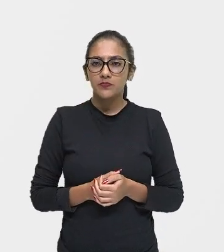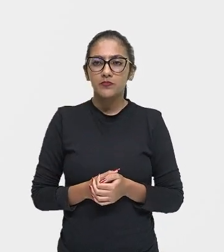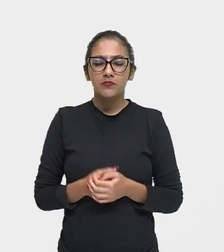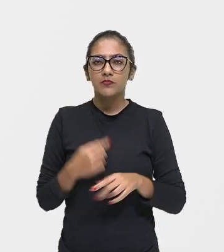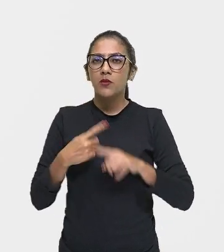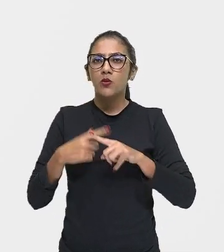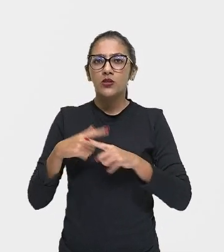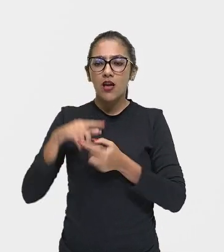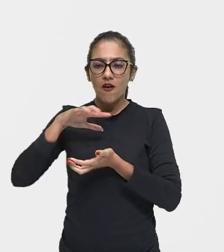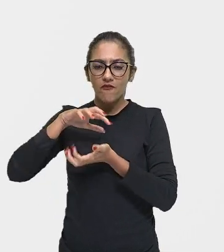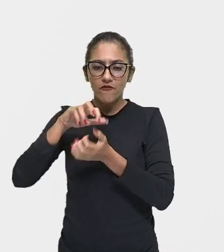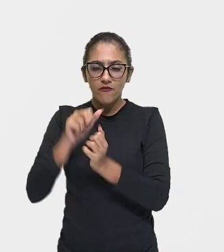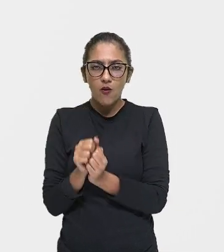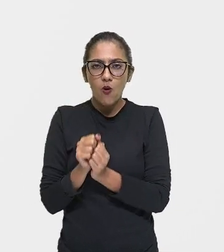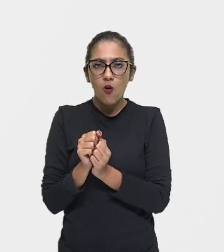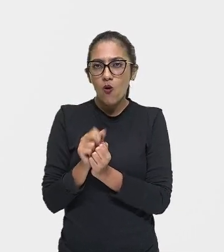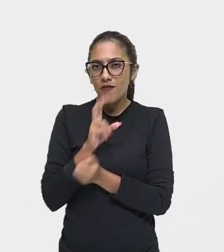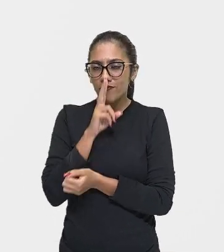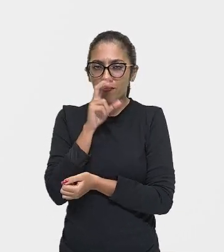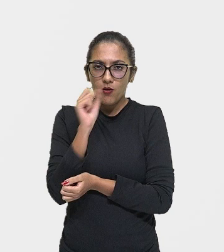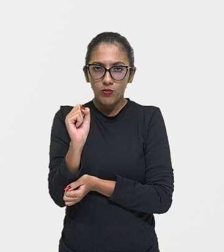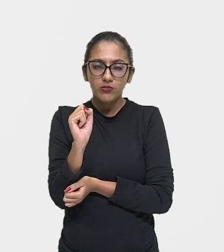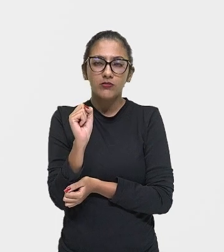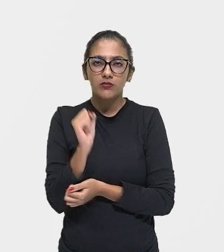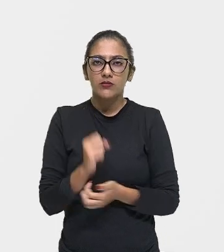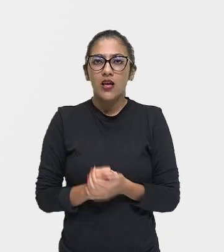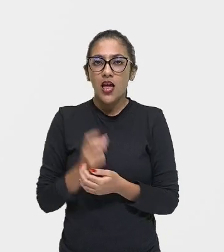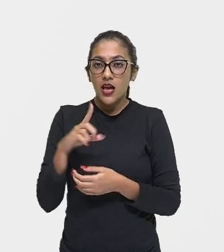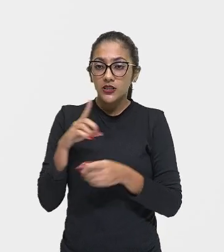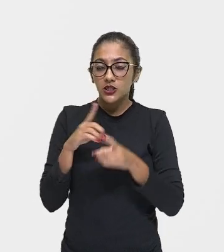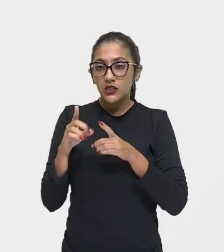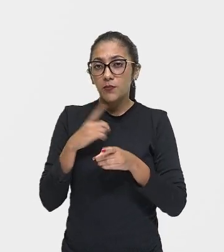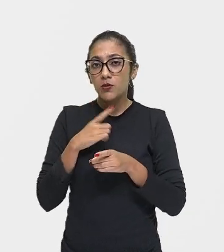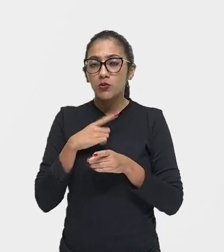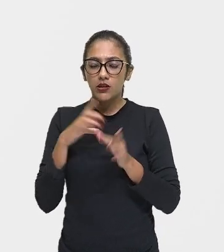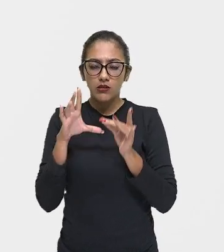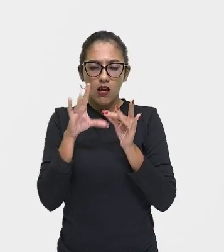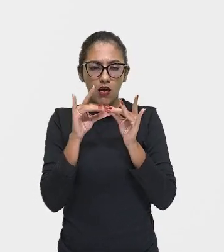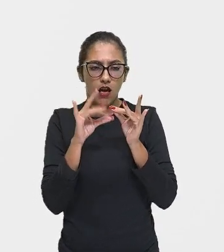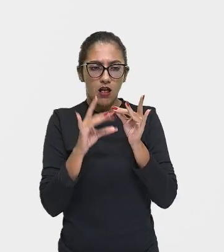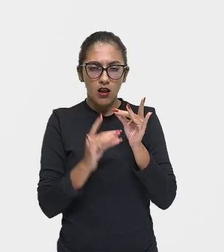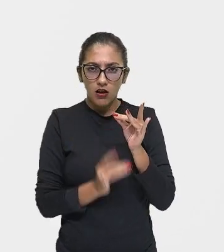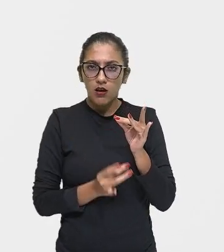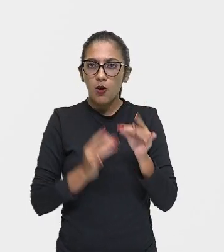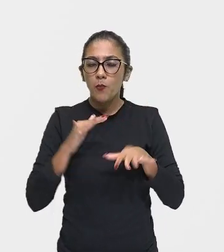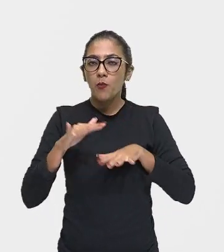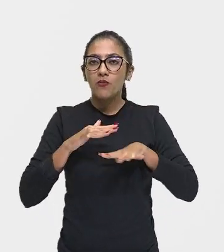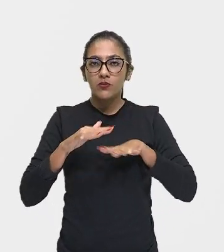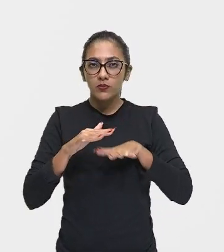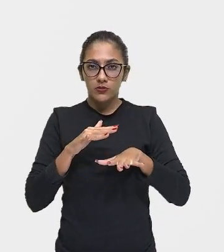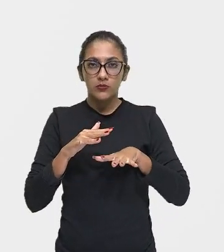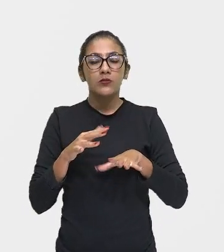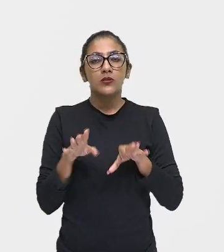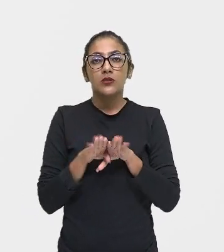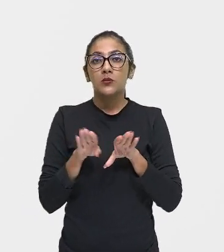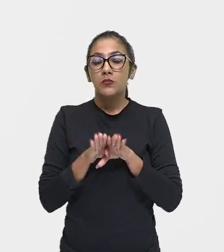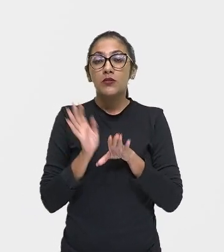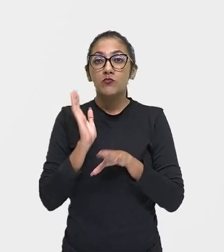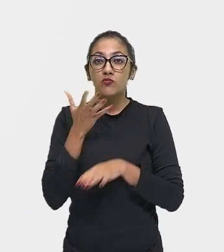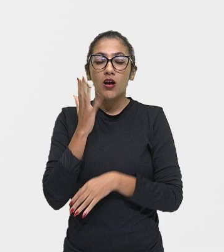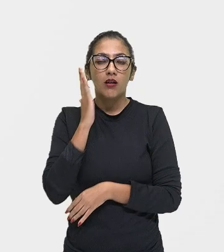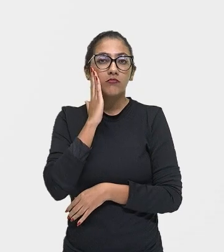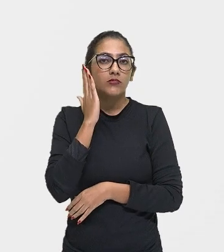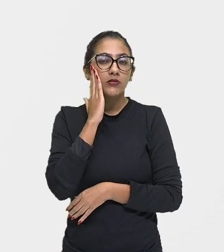porquê. Então, a dinâmica, ela vem descrever o movimento e agora sabendo que existe aí